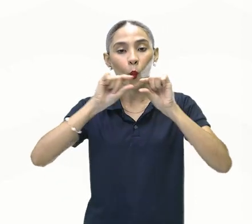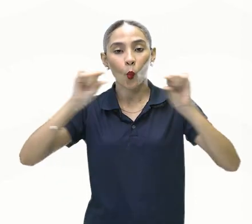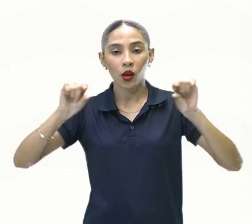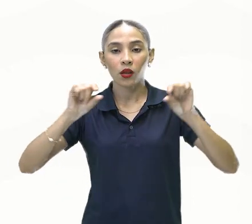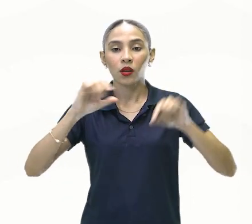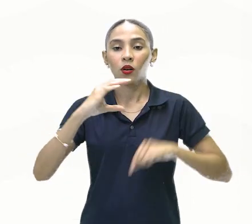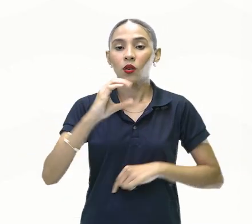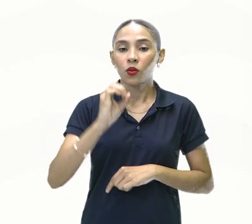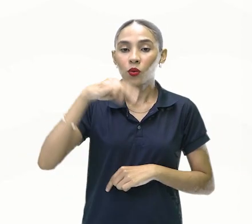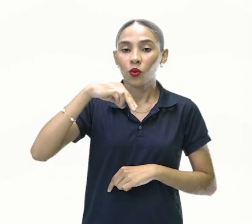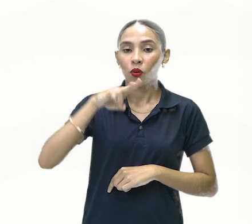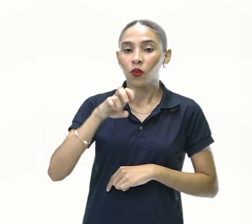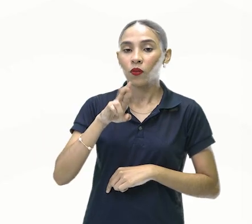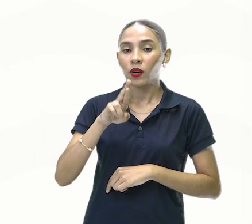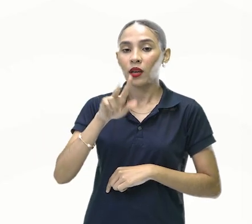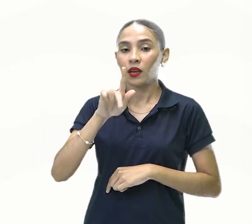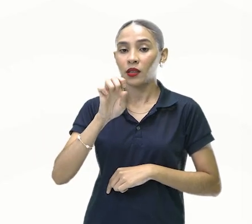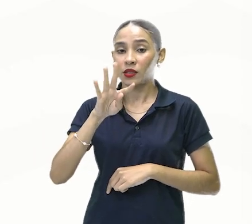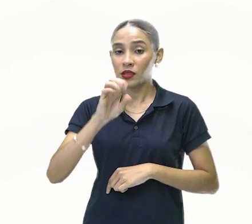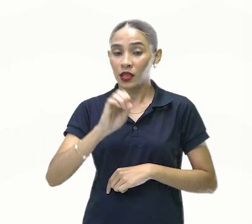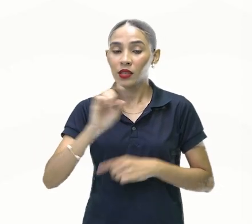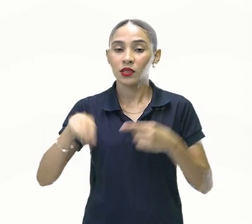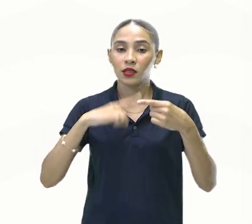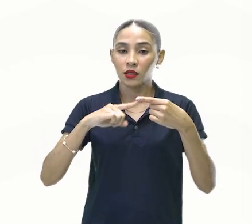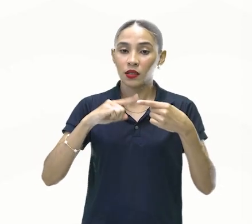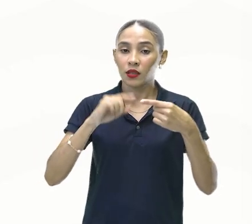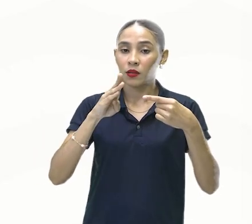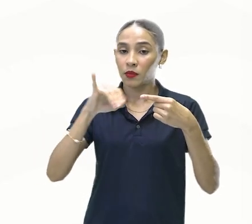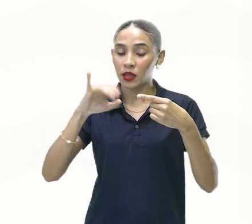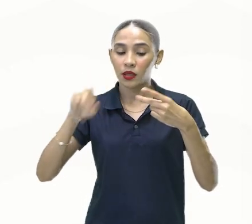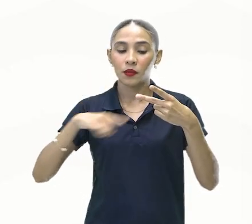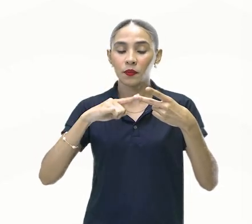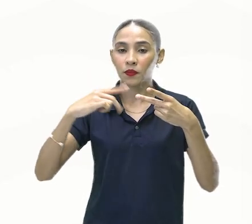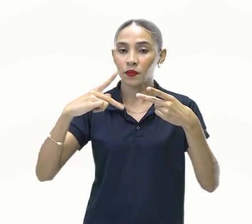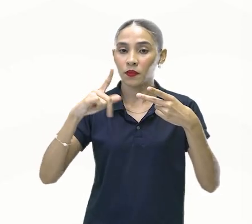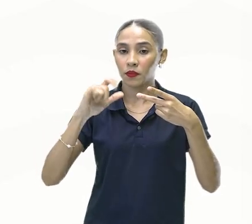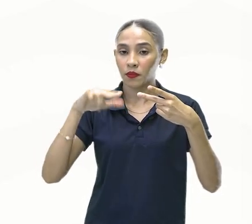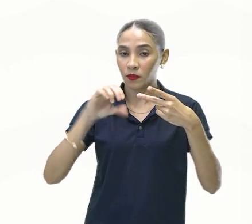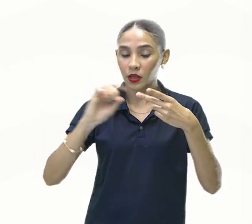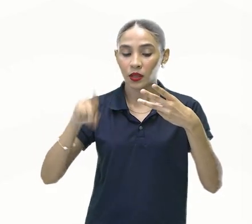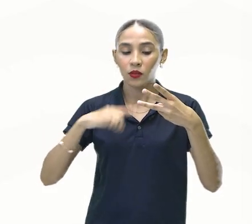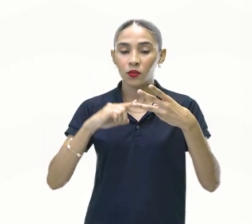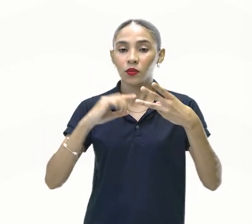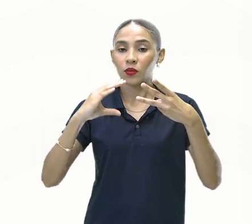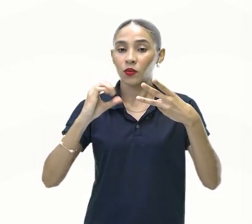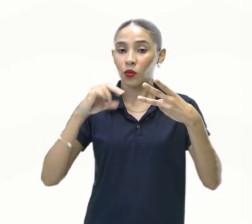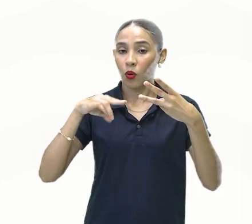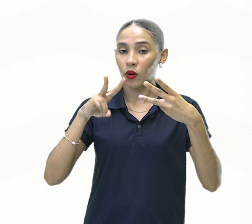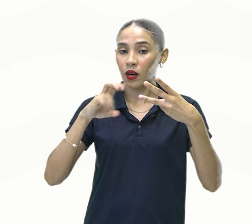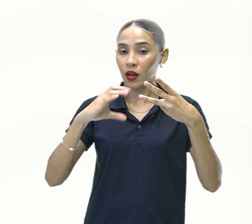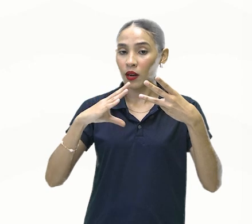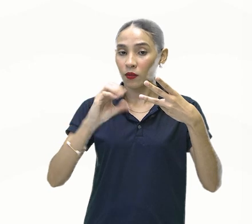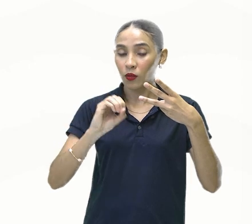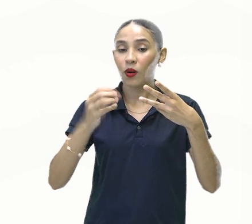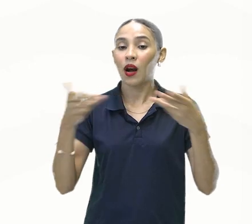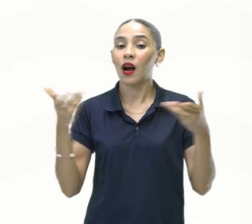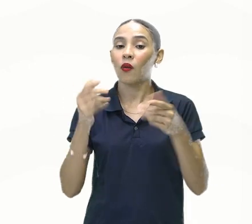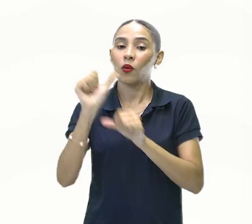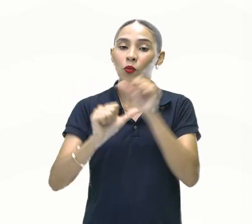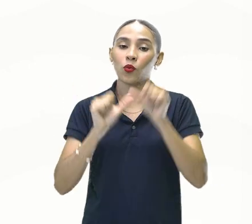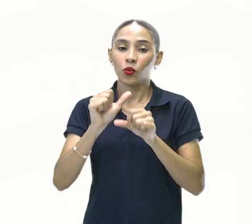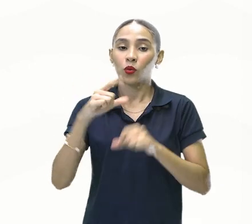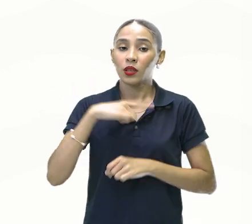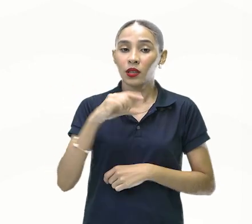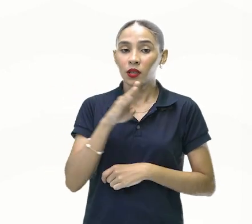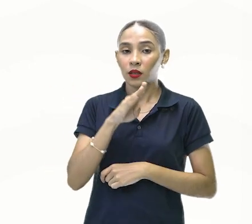são convergentes, né? A biconvexa, a plano-convexa e a côncavo-convexa. Agora a gente tem